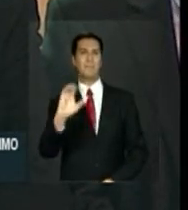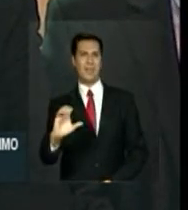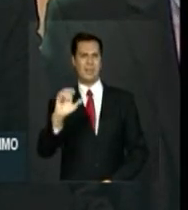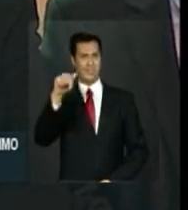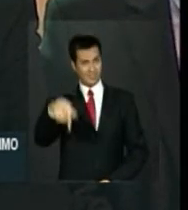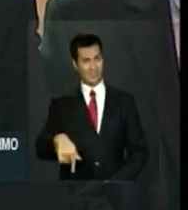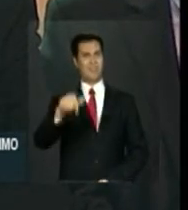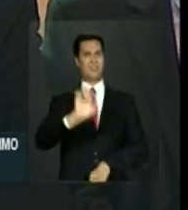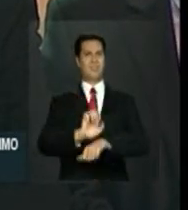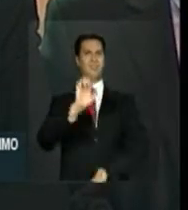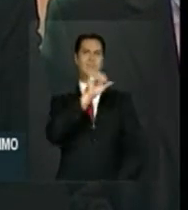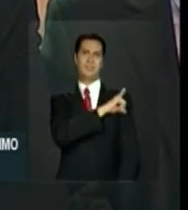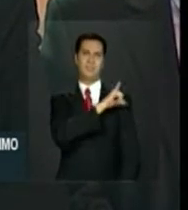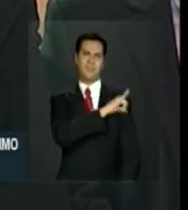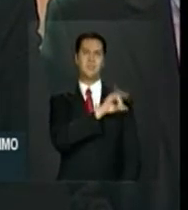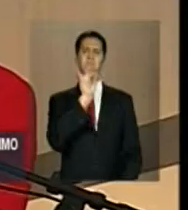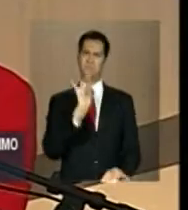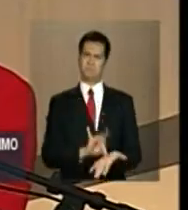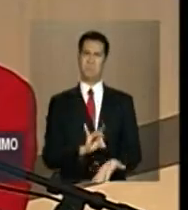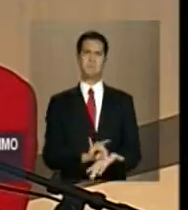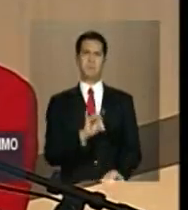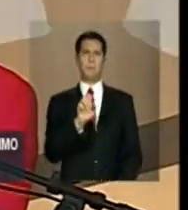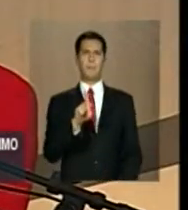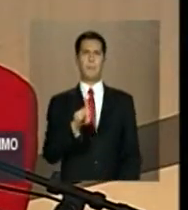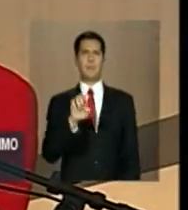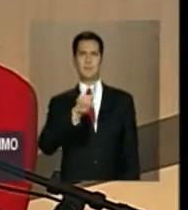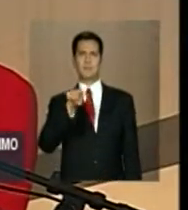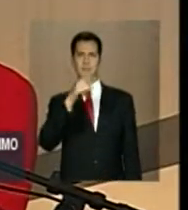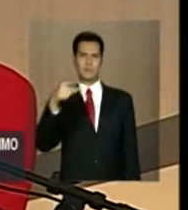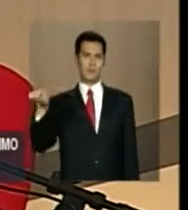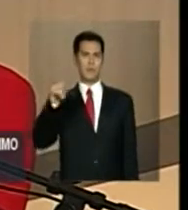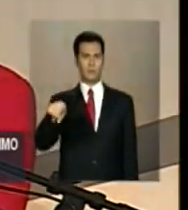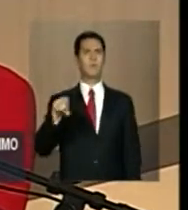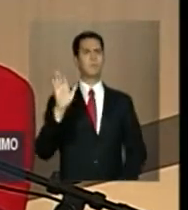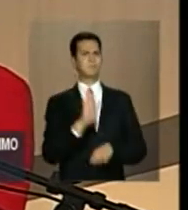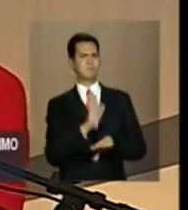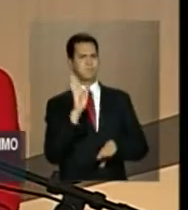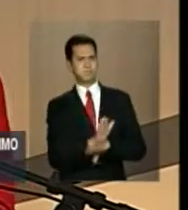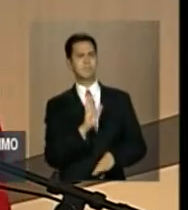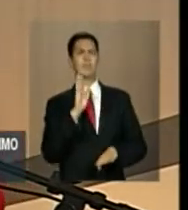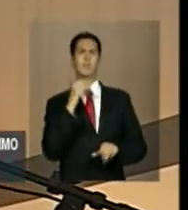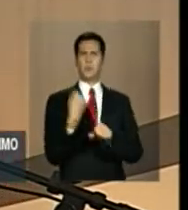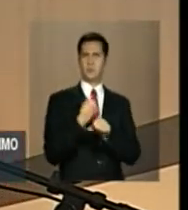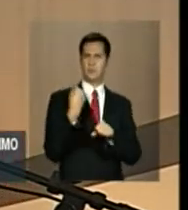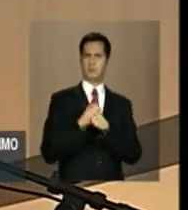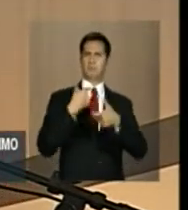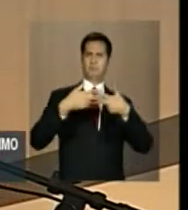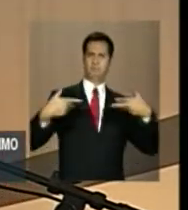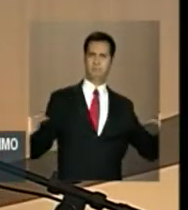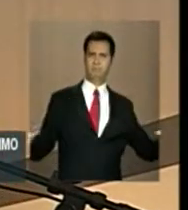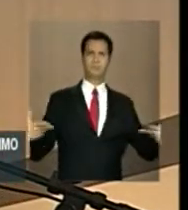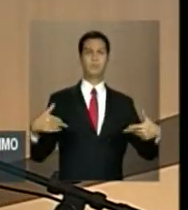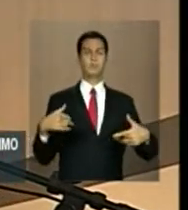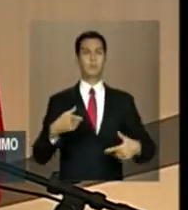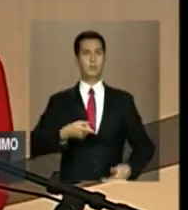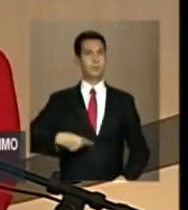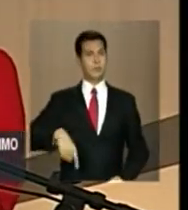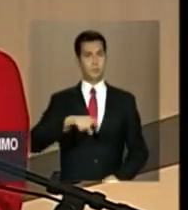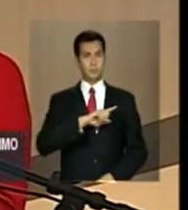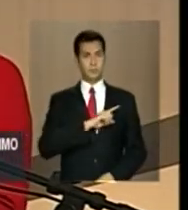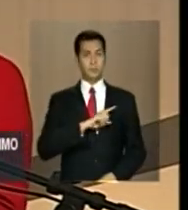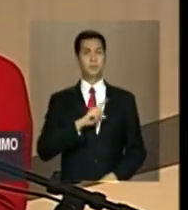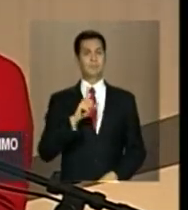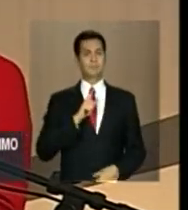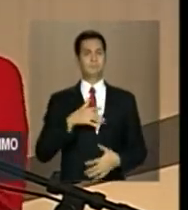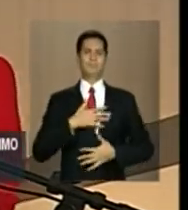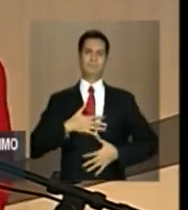Pezão colaborou com a gente em algumas obras, das quais a gente leva da vida pública